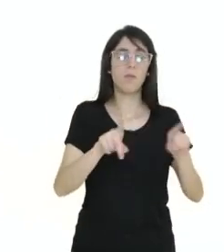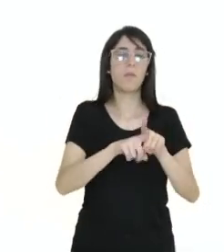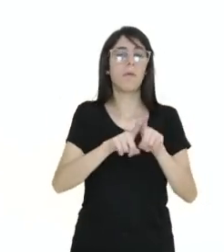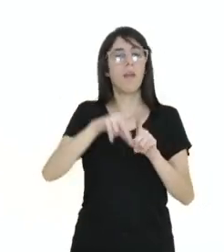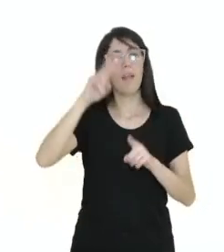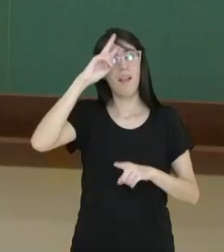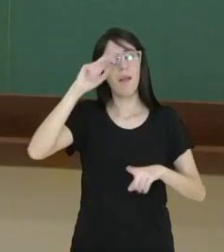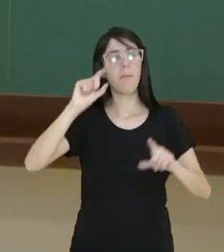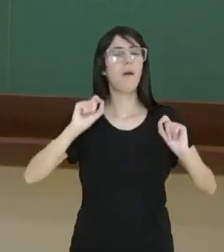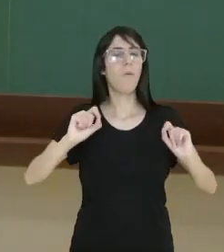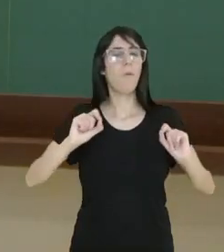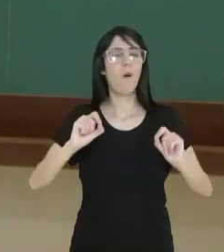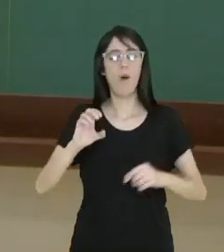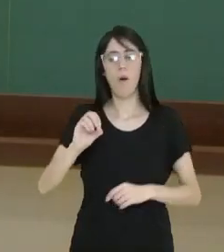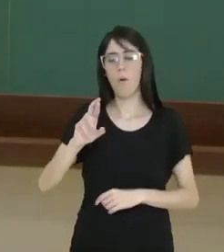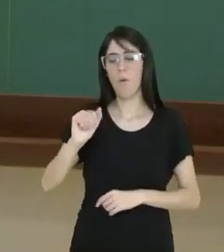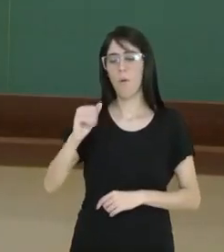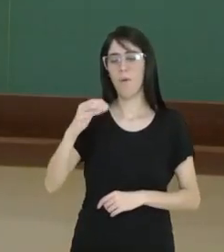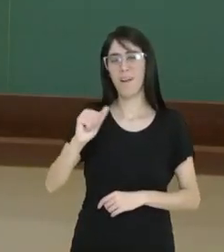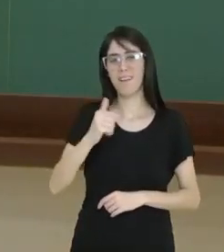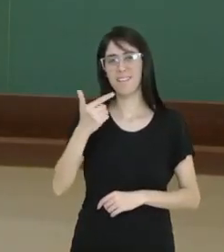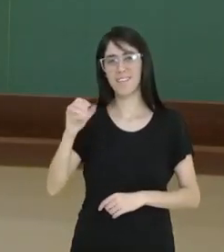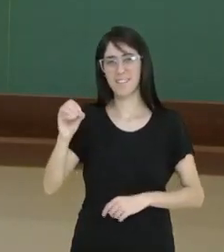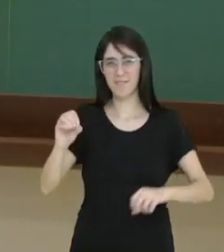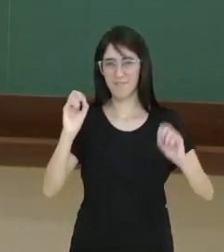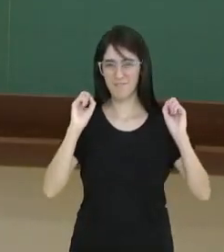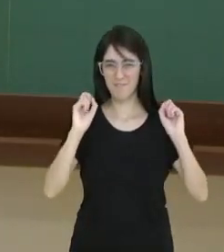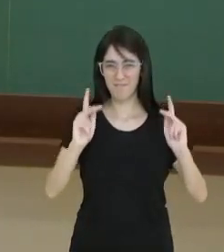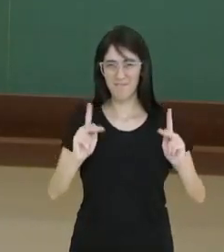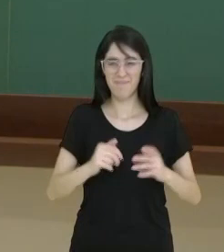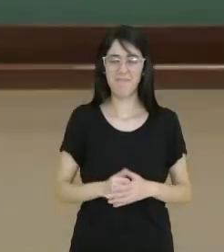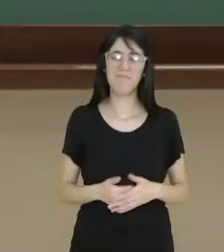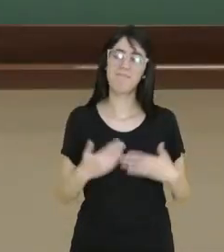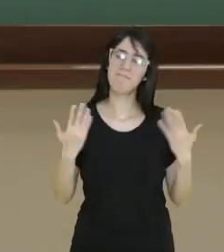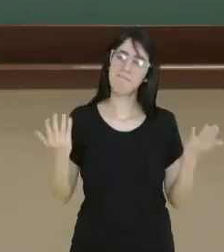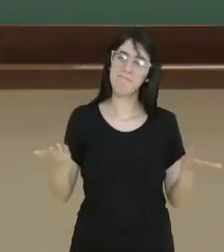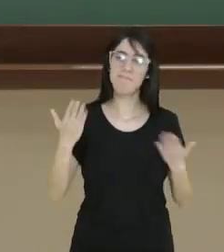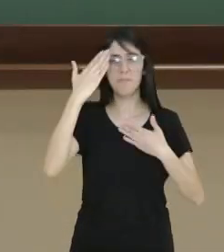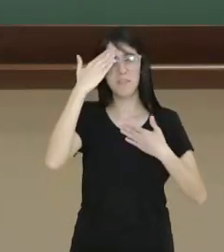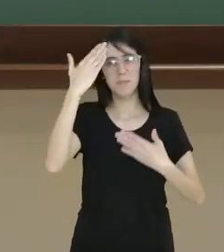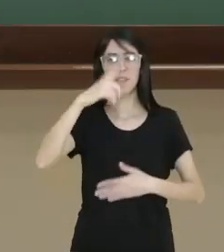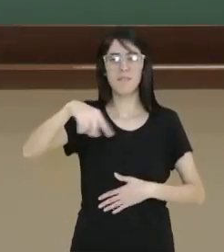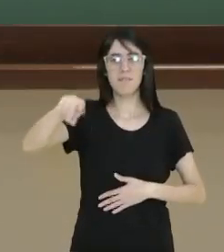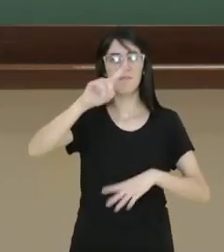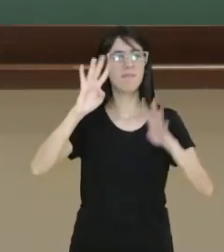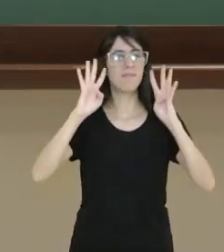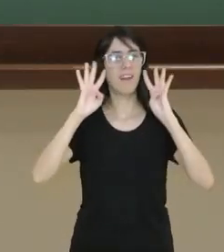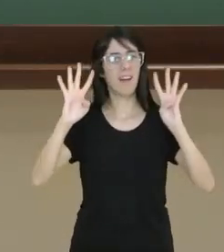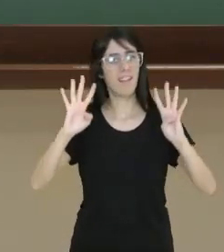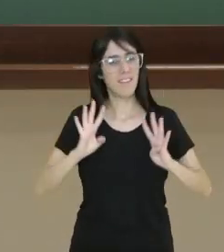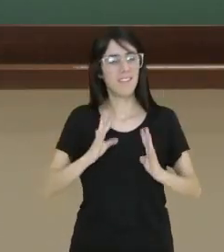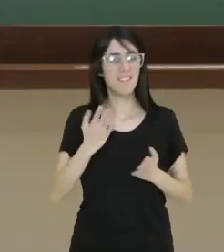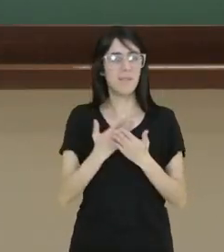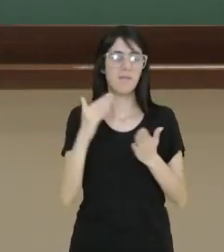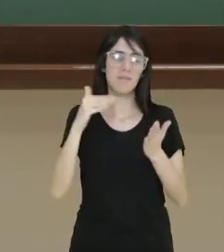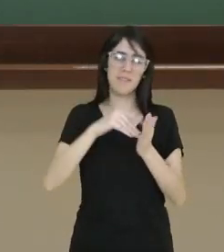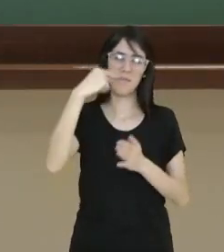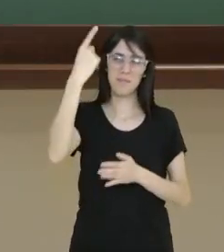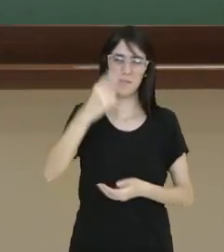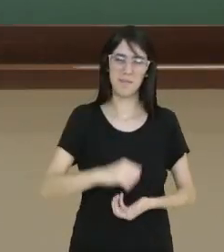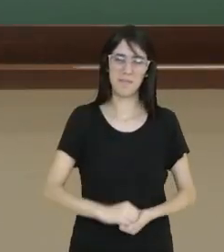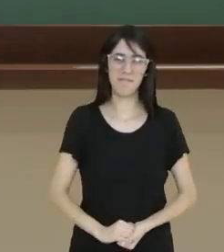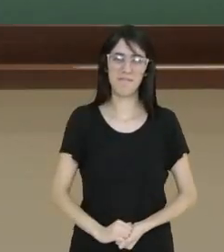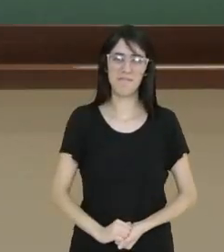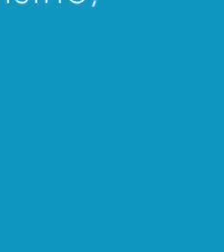o que é uma oração, perfeito? Então, agradeço a vocês que acompanharam esta aula e até a próxima.